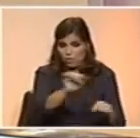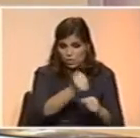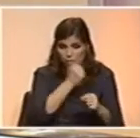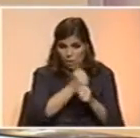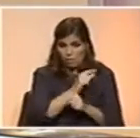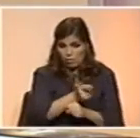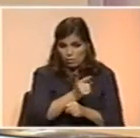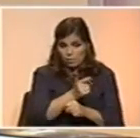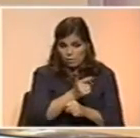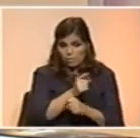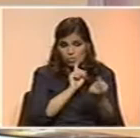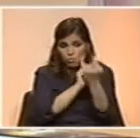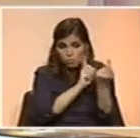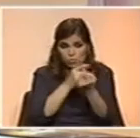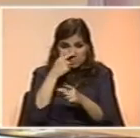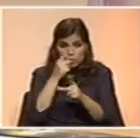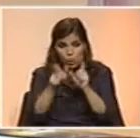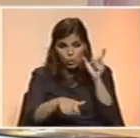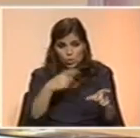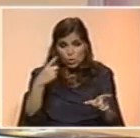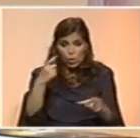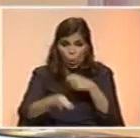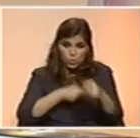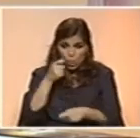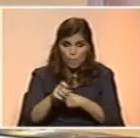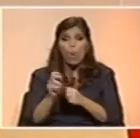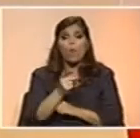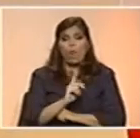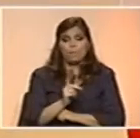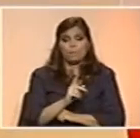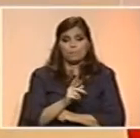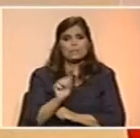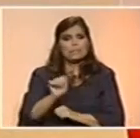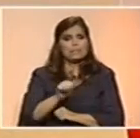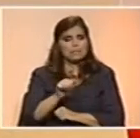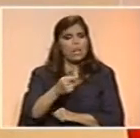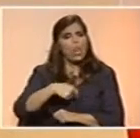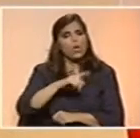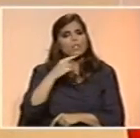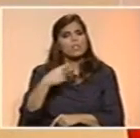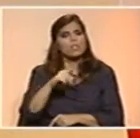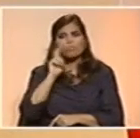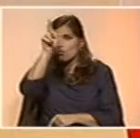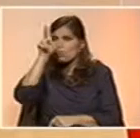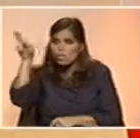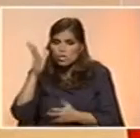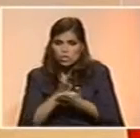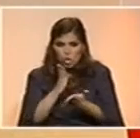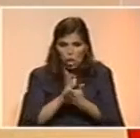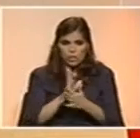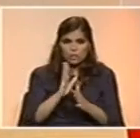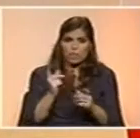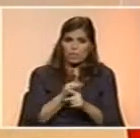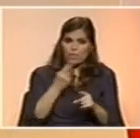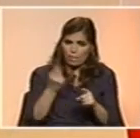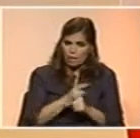também junto dos consumidores ou não? Sim, nós até tivemos várias atividades junto das escolas a